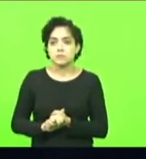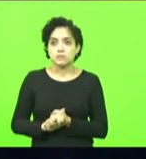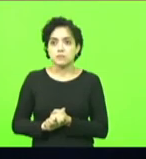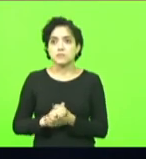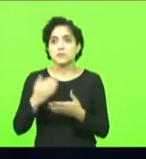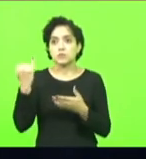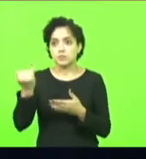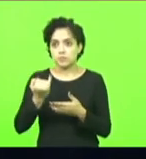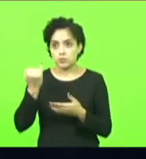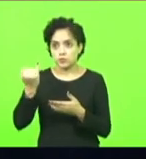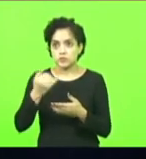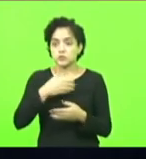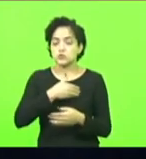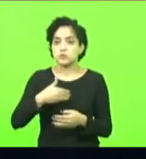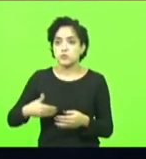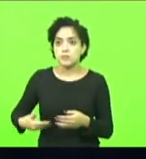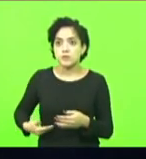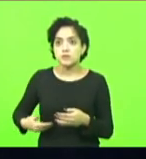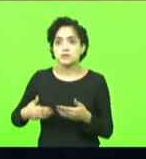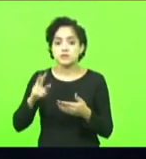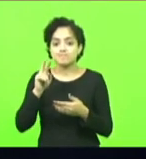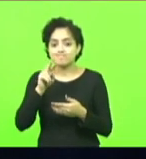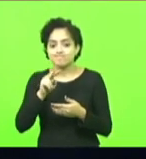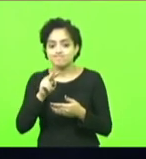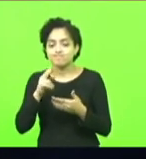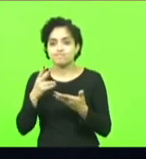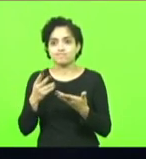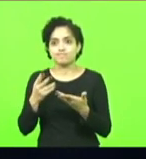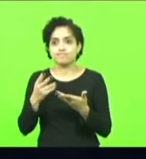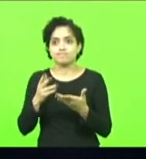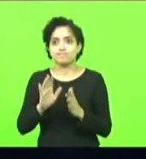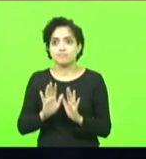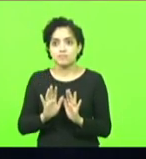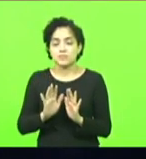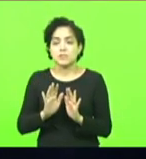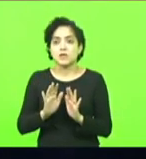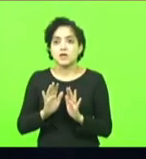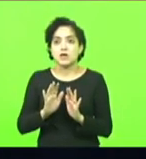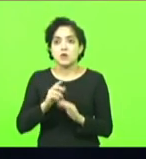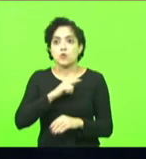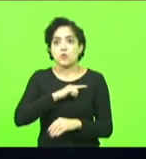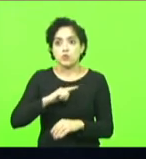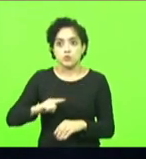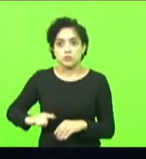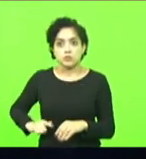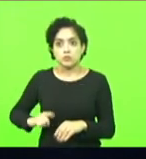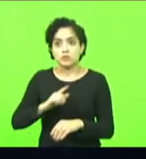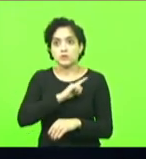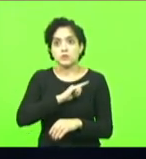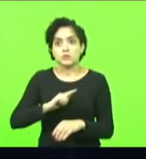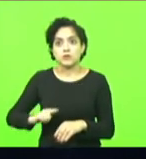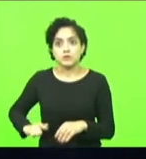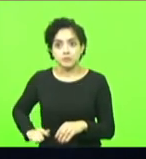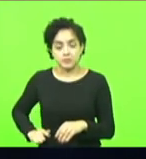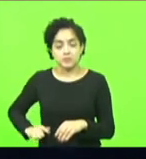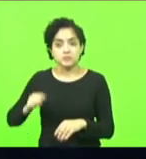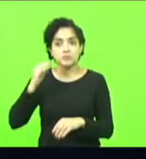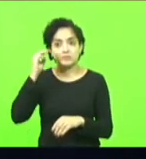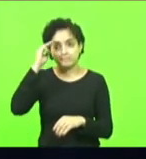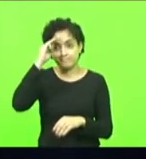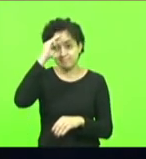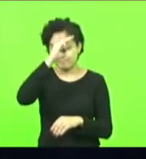importante, sim, o governo deveria olhar e não legislar em causa própria, né? Governador governador Carlos